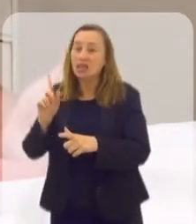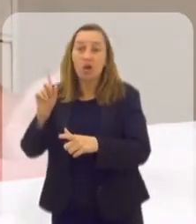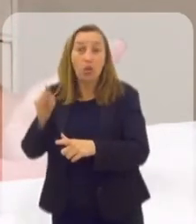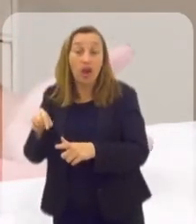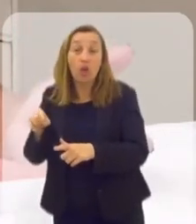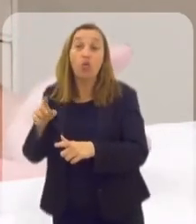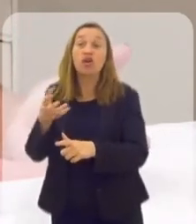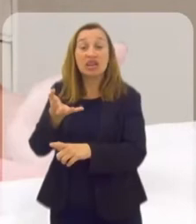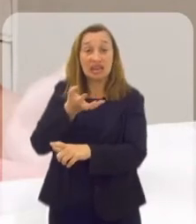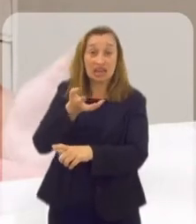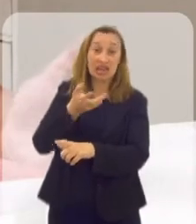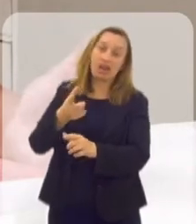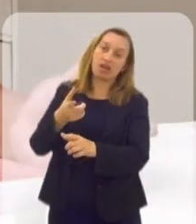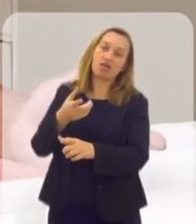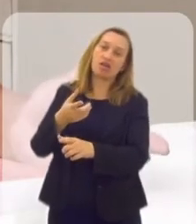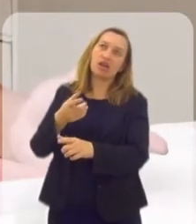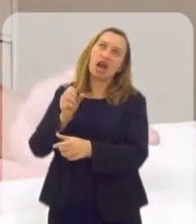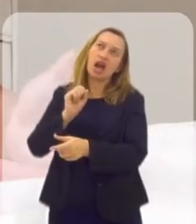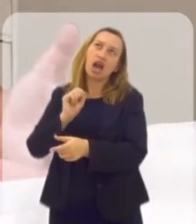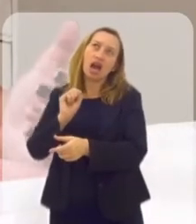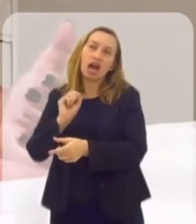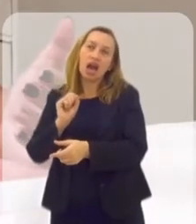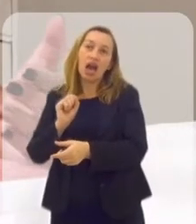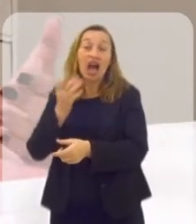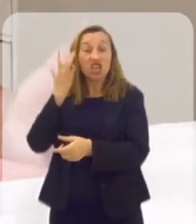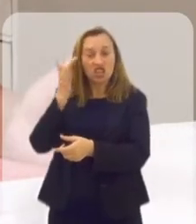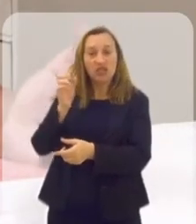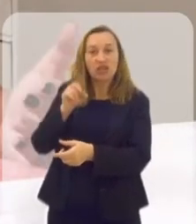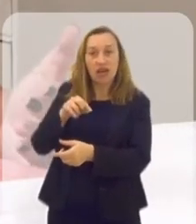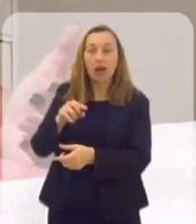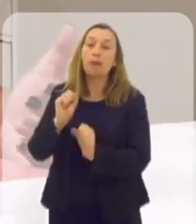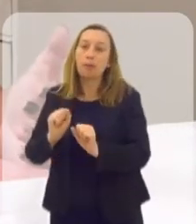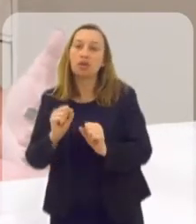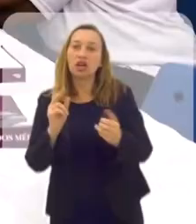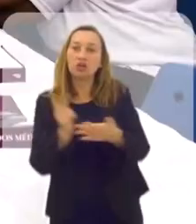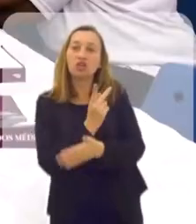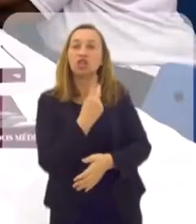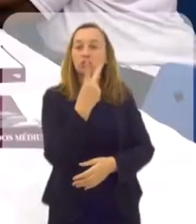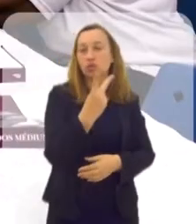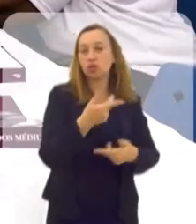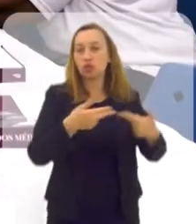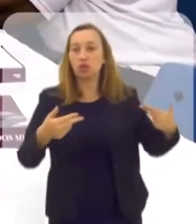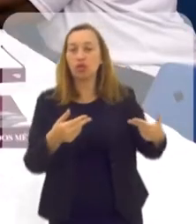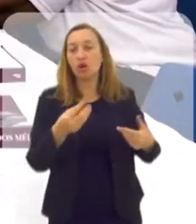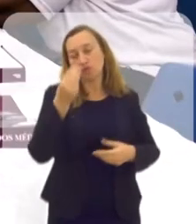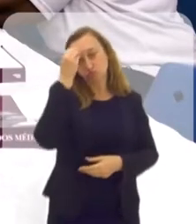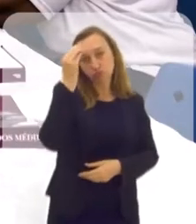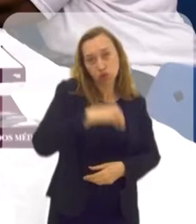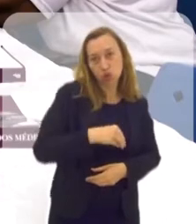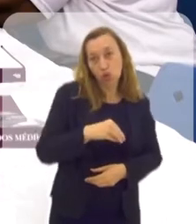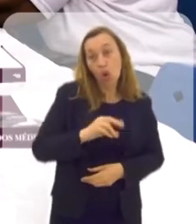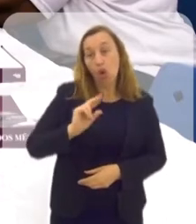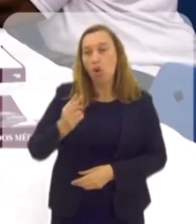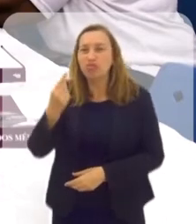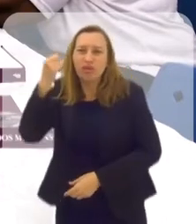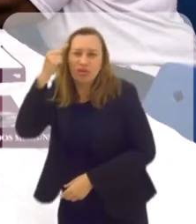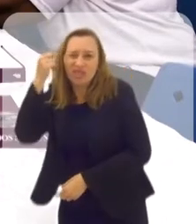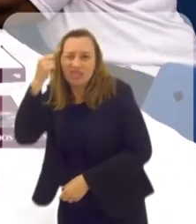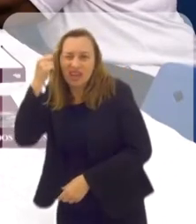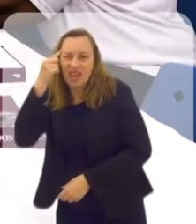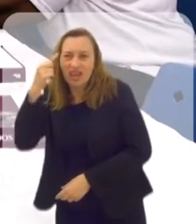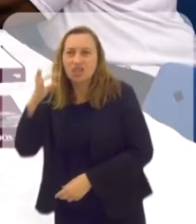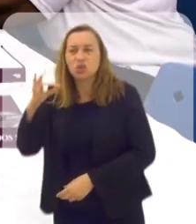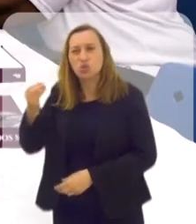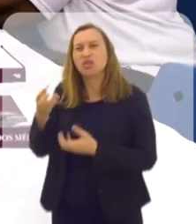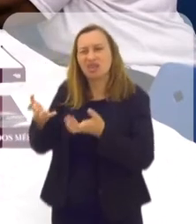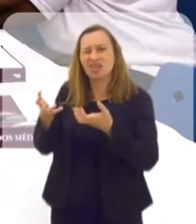é aquilo que ela queria e que ela esperava. E pode acontecer duas coisas. Ou ela desistir ou ter uma ideia deturpada